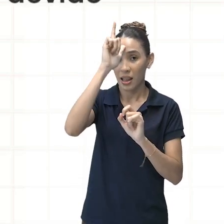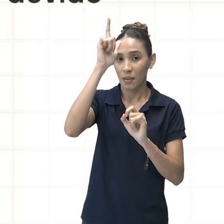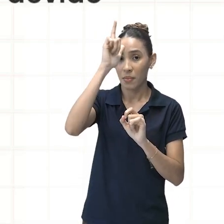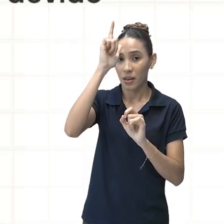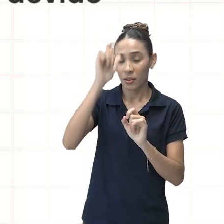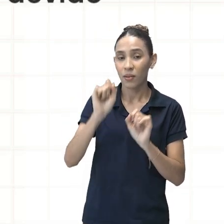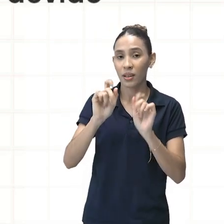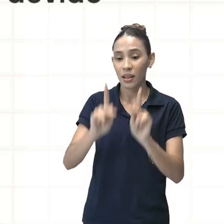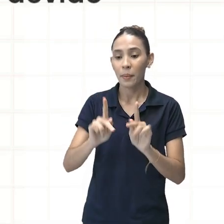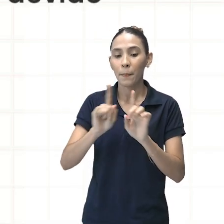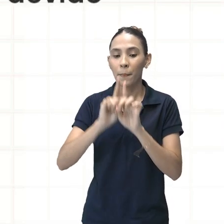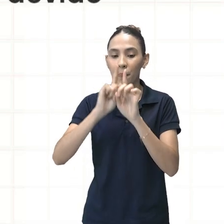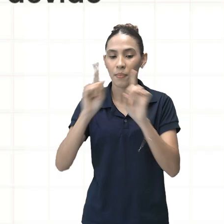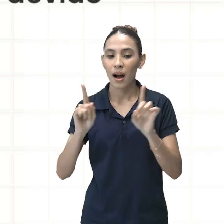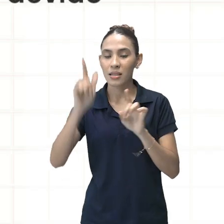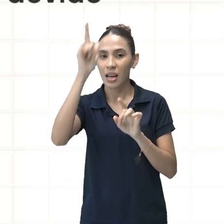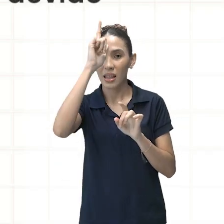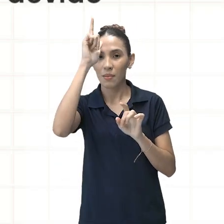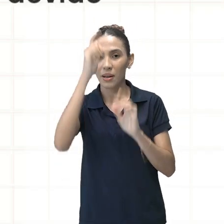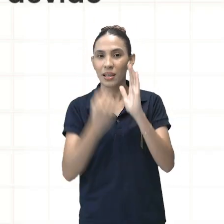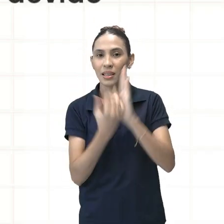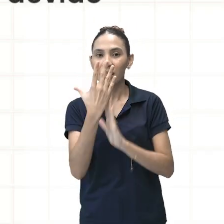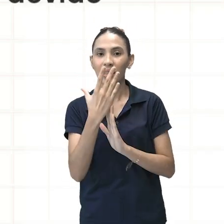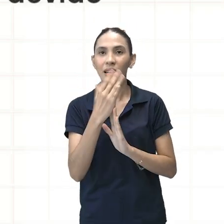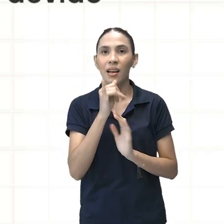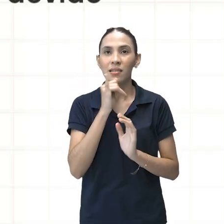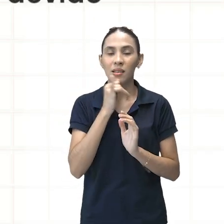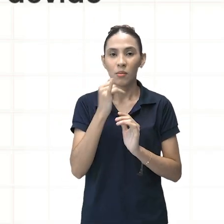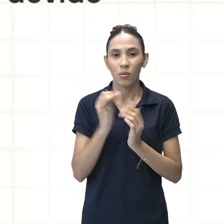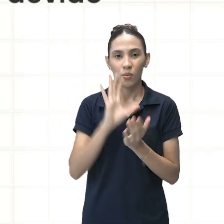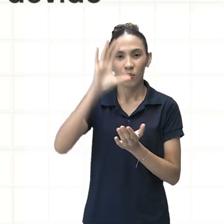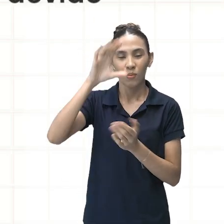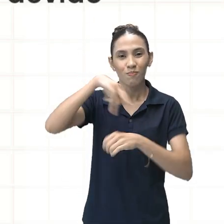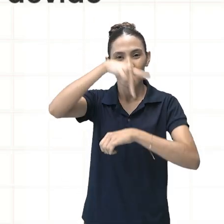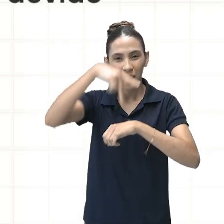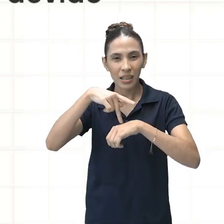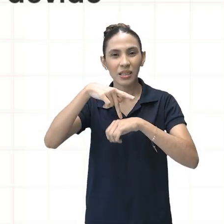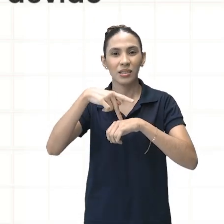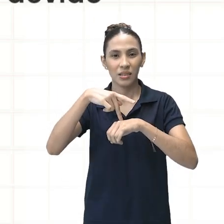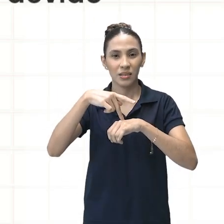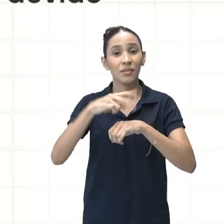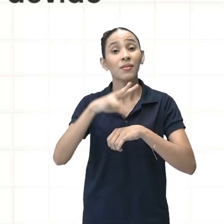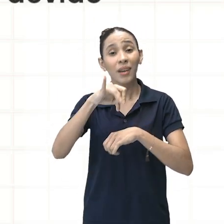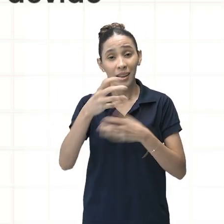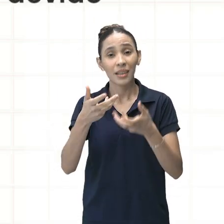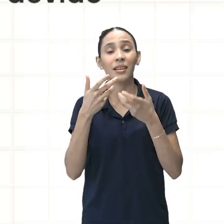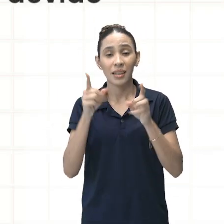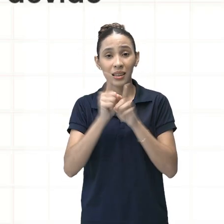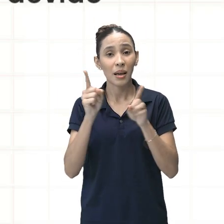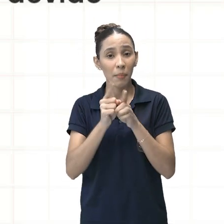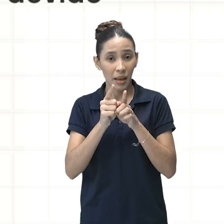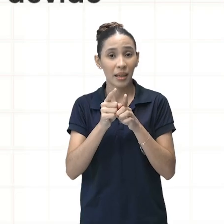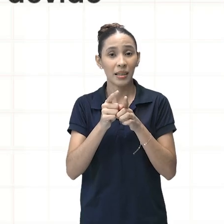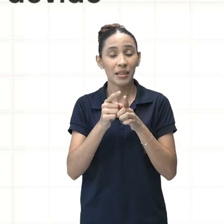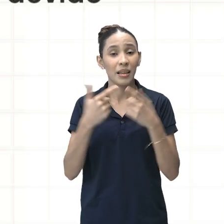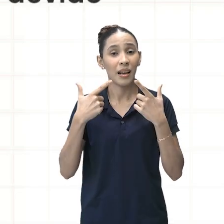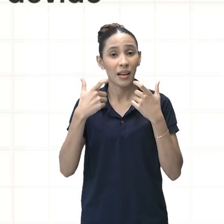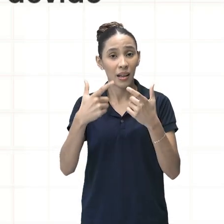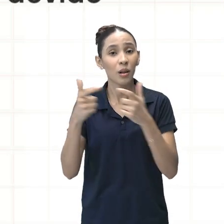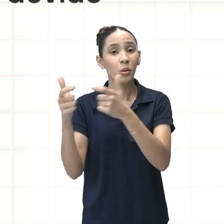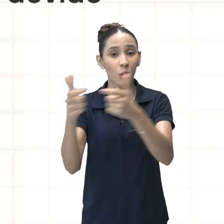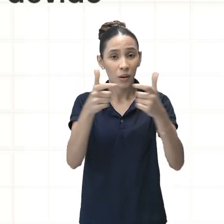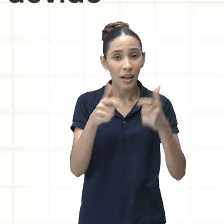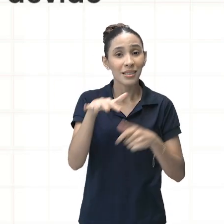Alemanha, certo? E quando a Alemanha surge como um império, certo? Eles vão também querer reivindicar locais